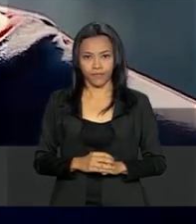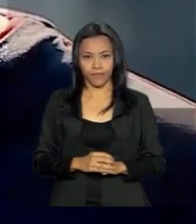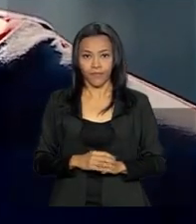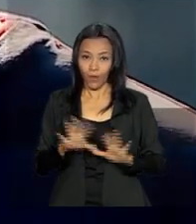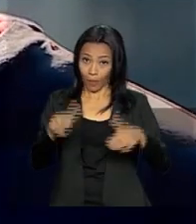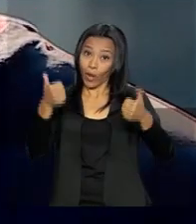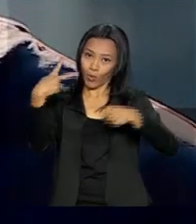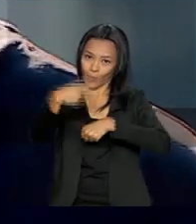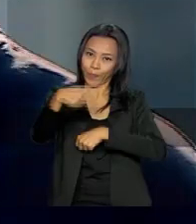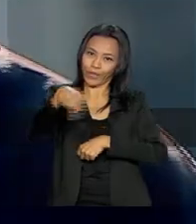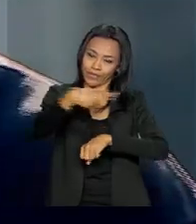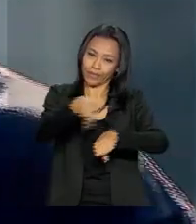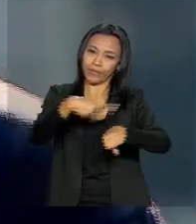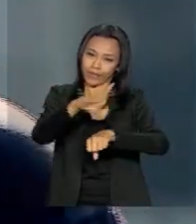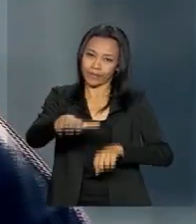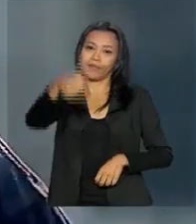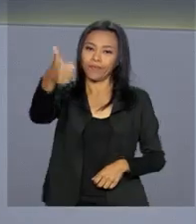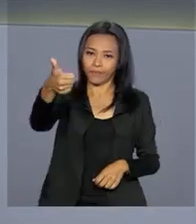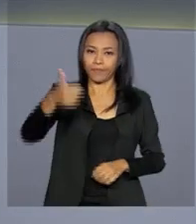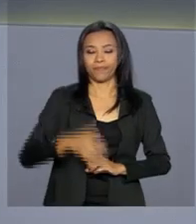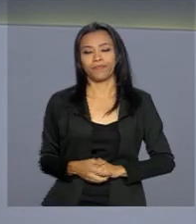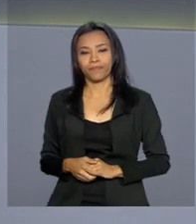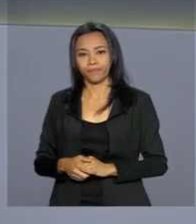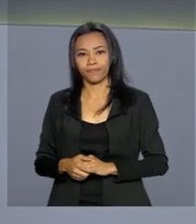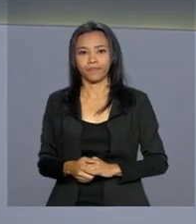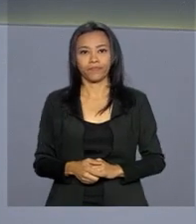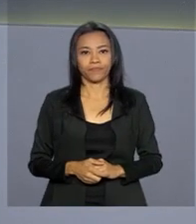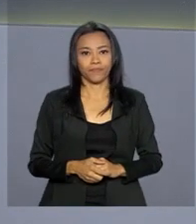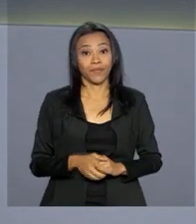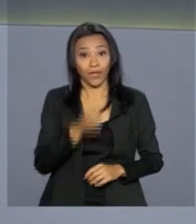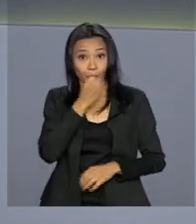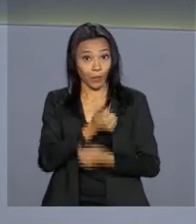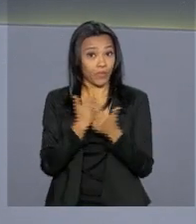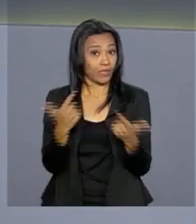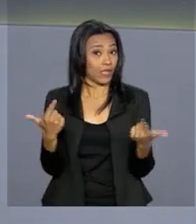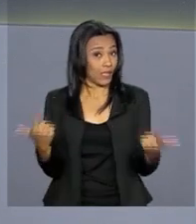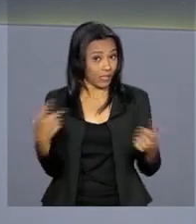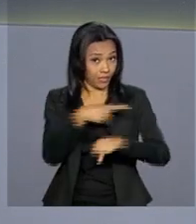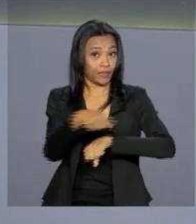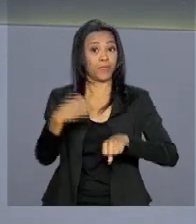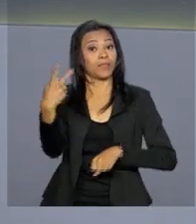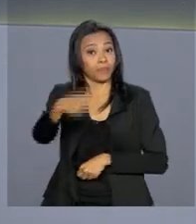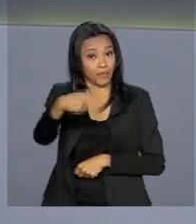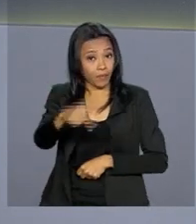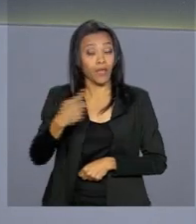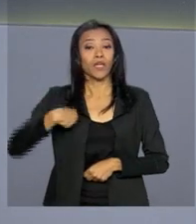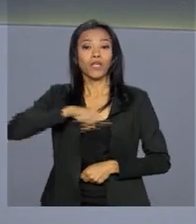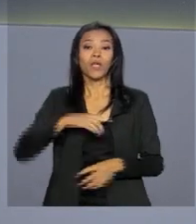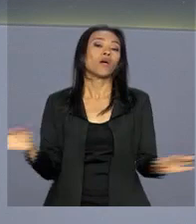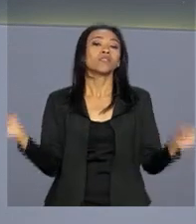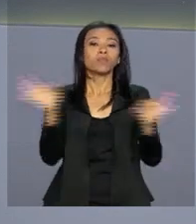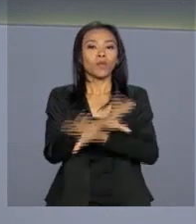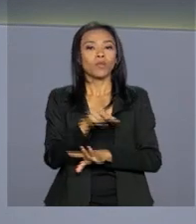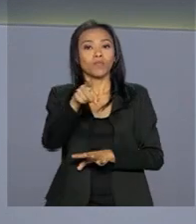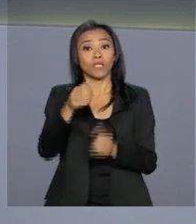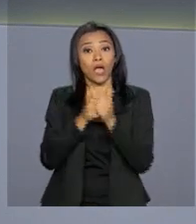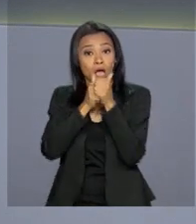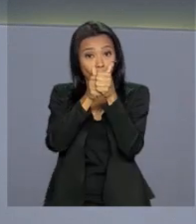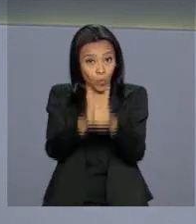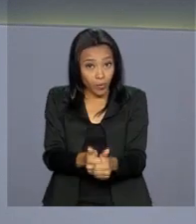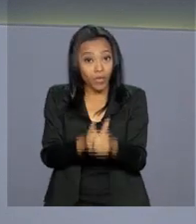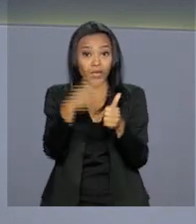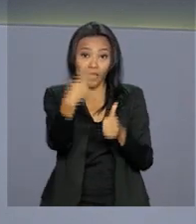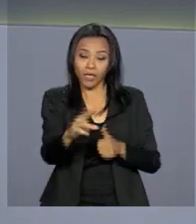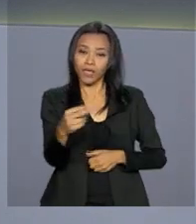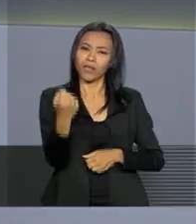problema contudo é por amor boa sorte ao paraguai e nós ficamos por aqui você acompanhar a programação ao vivo